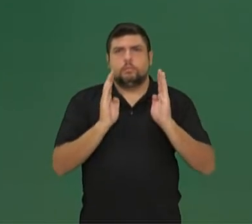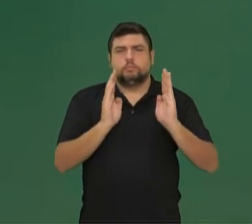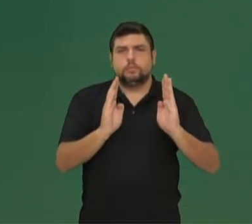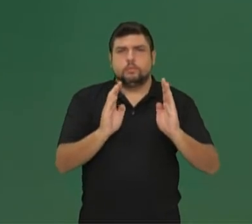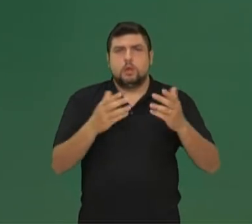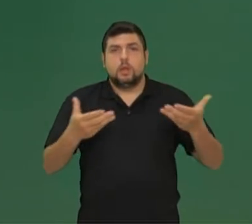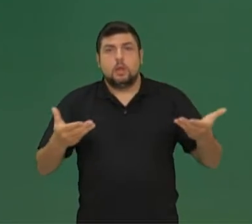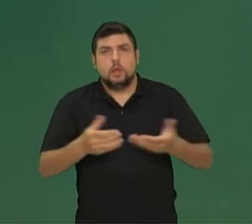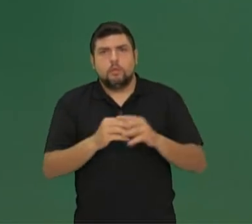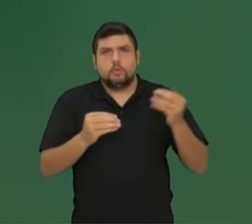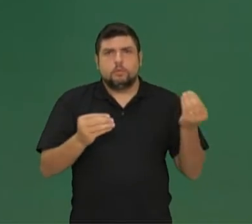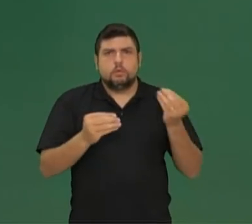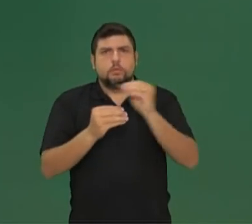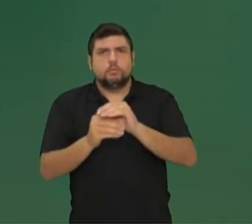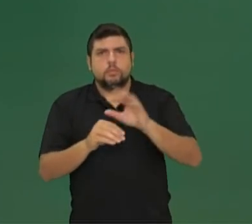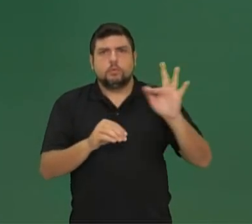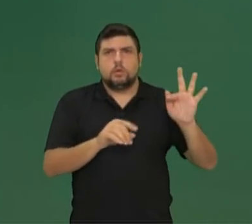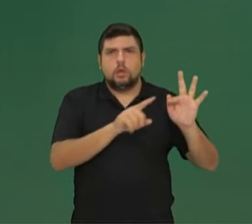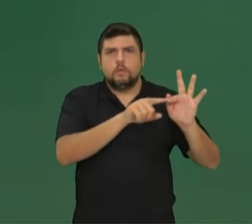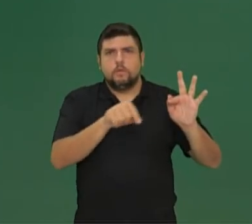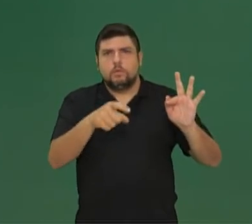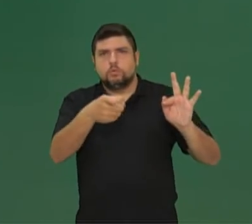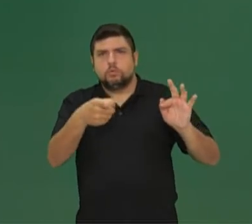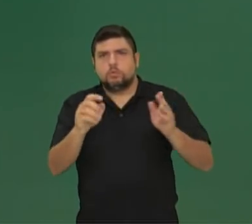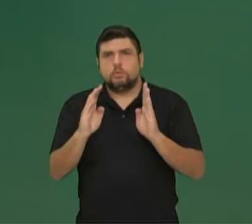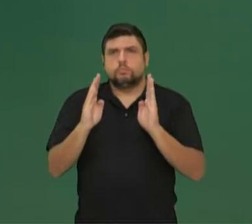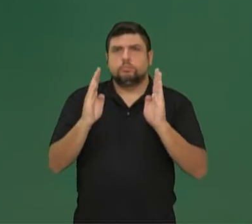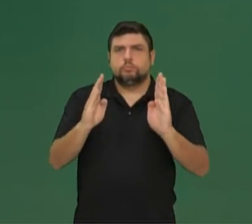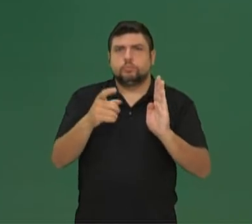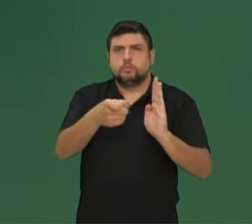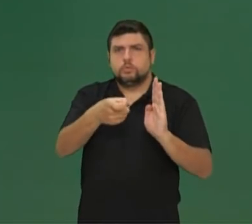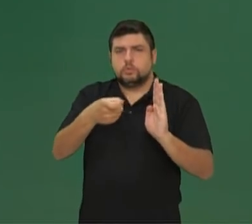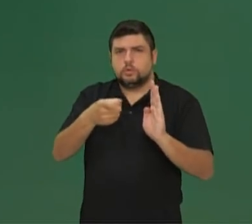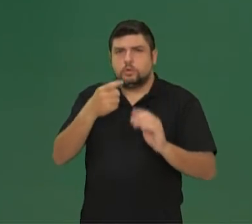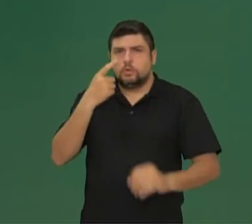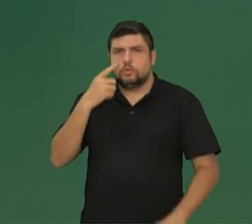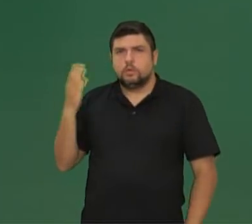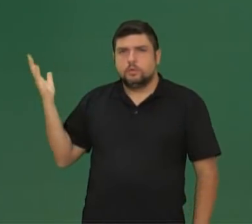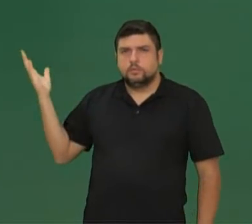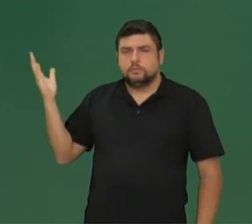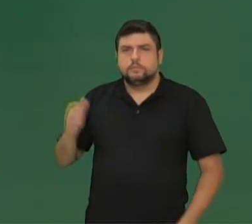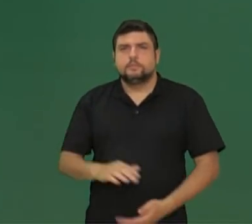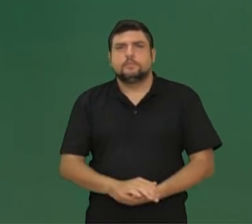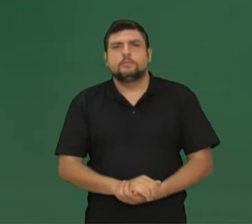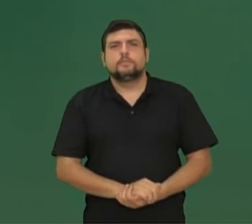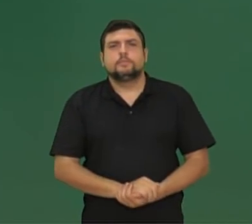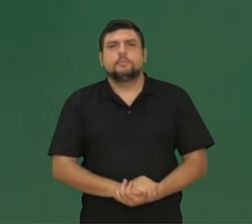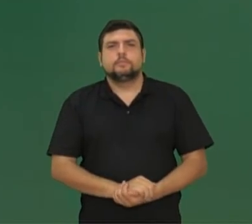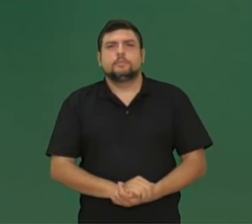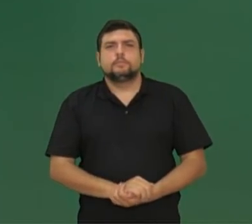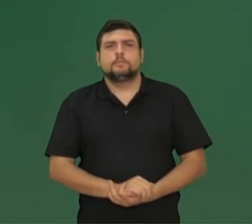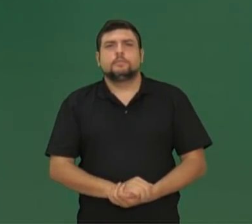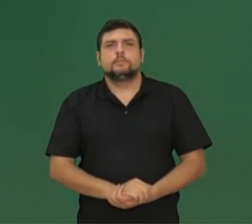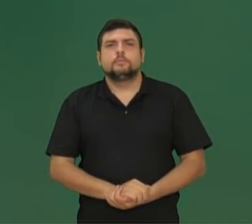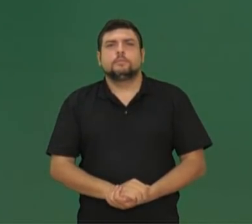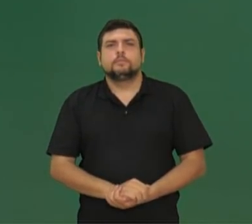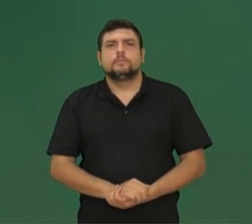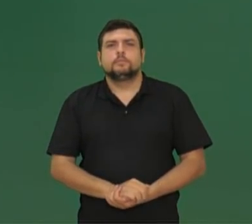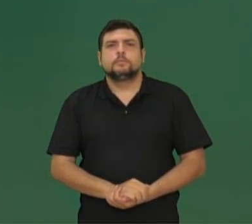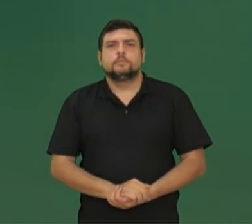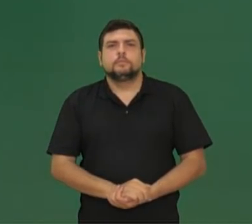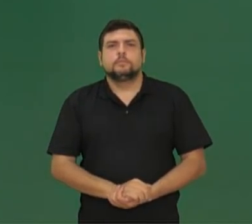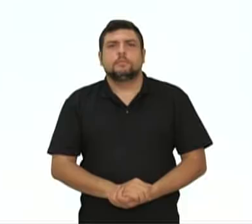percebam, eu fiz o exemplo com o zero. F de zero igual a módulo de zero igual a zero. Como fica o 1, o 2 e o